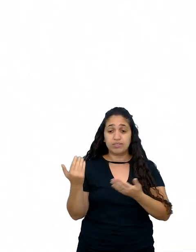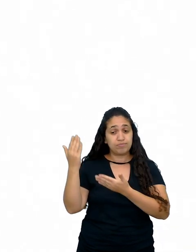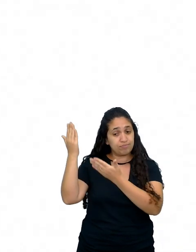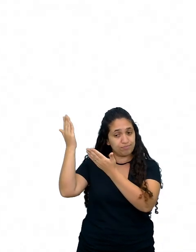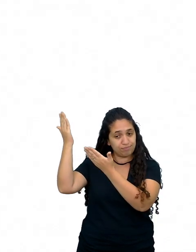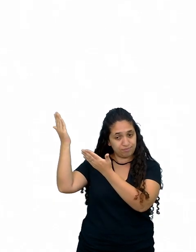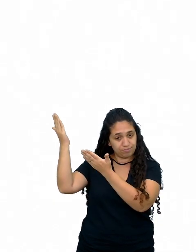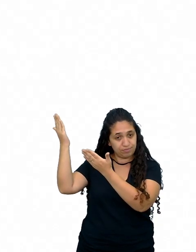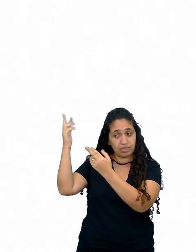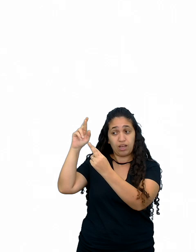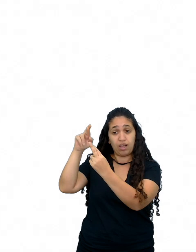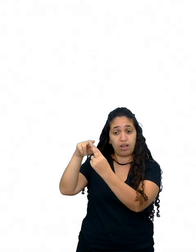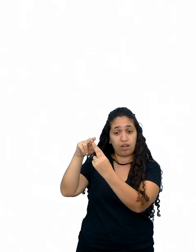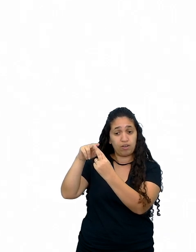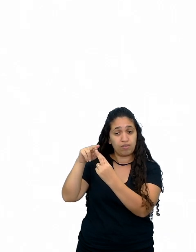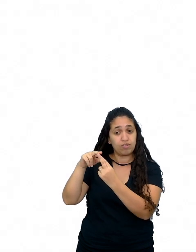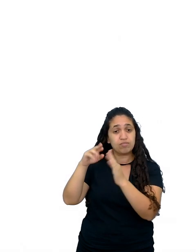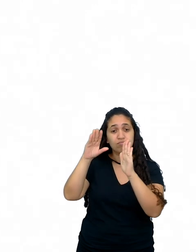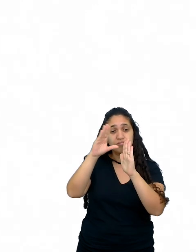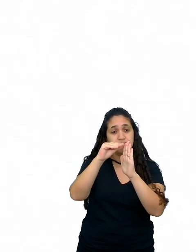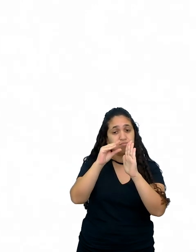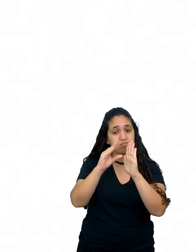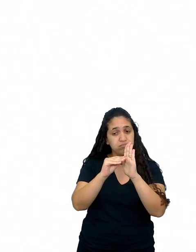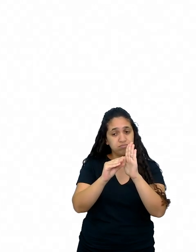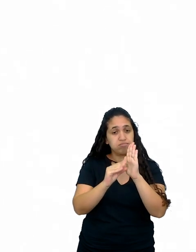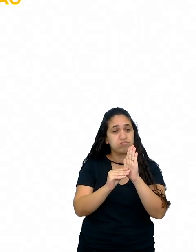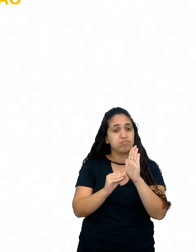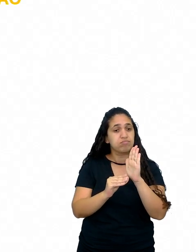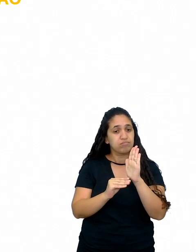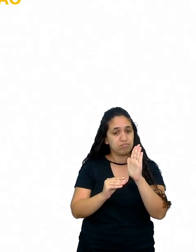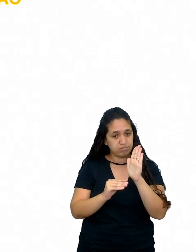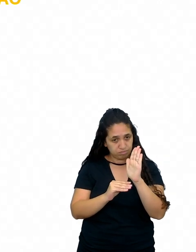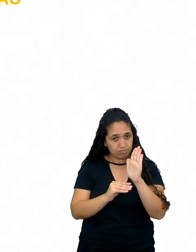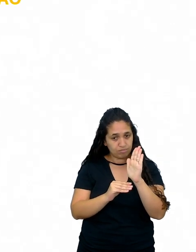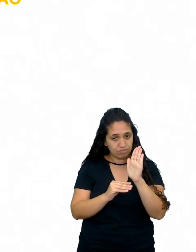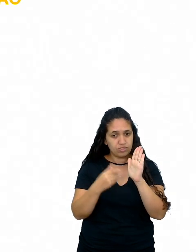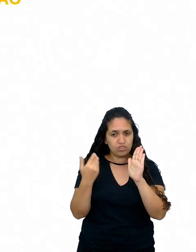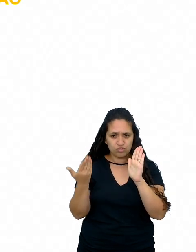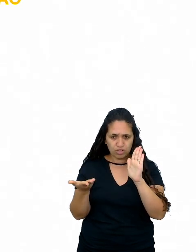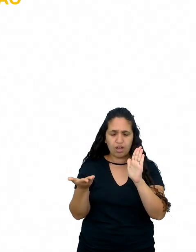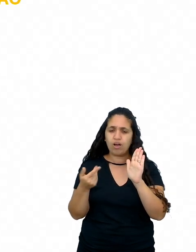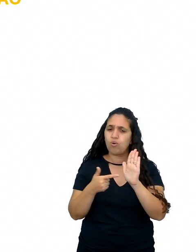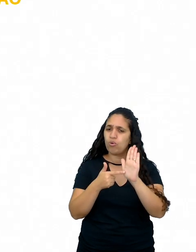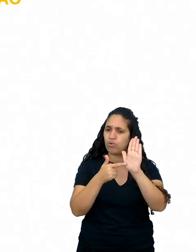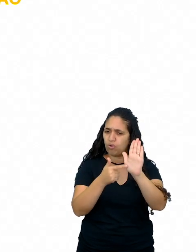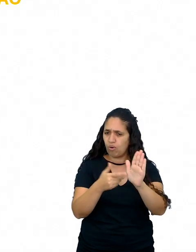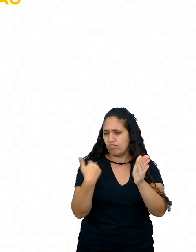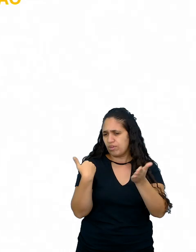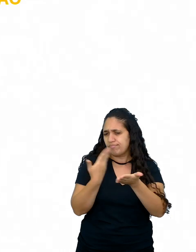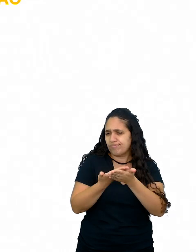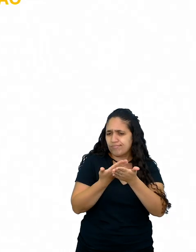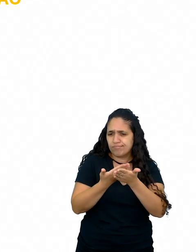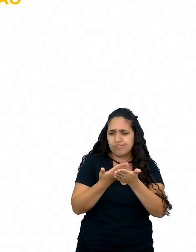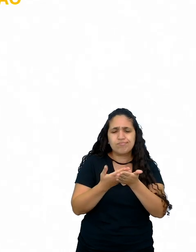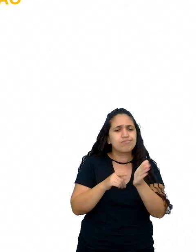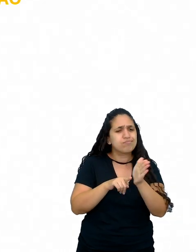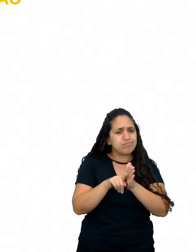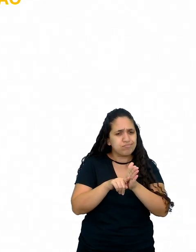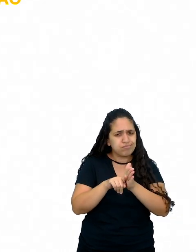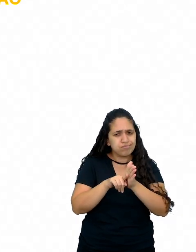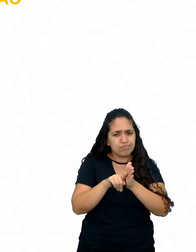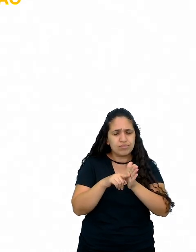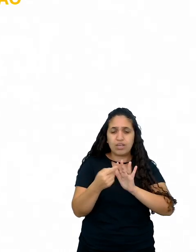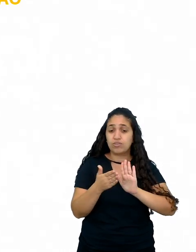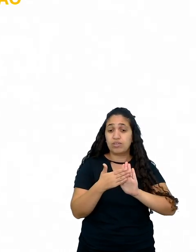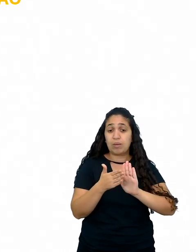as nossas referências, de onde foi colocado, foi estudado para que essa